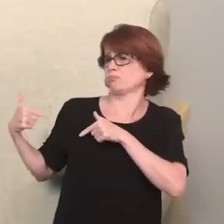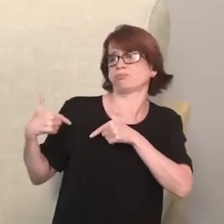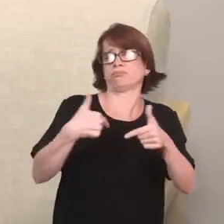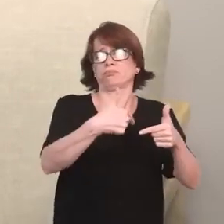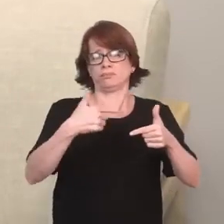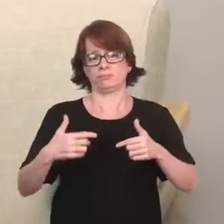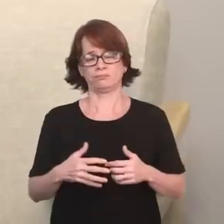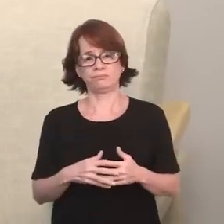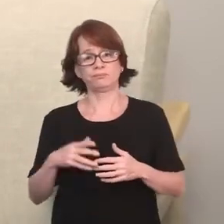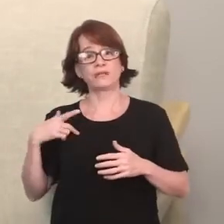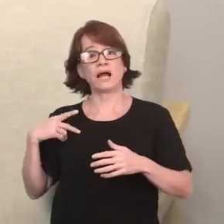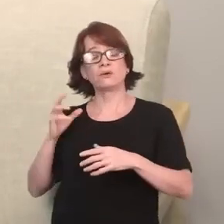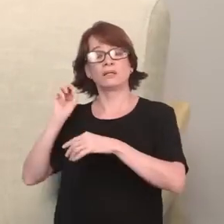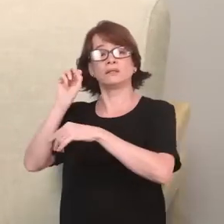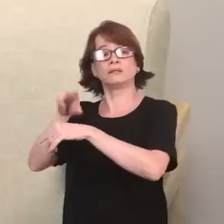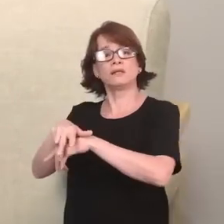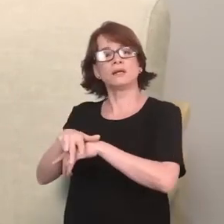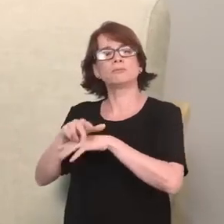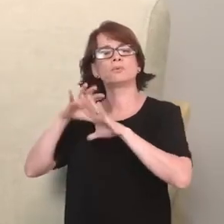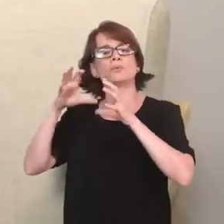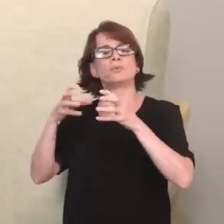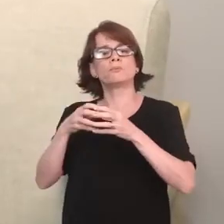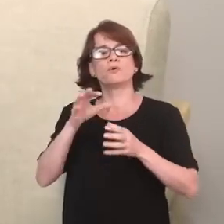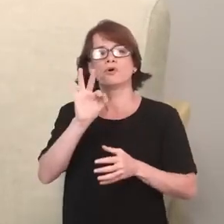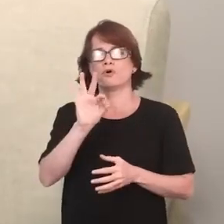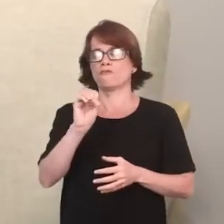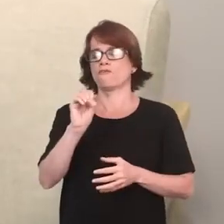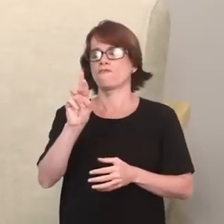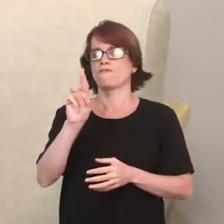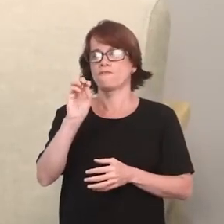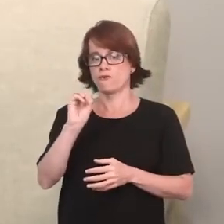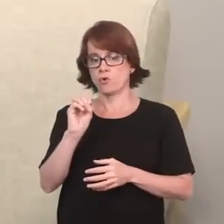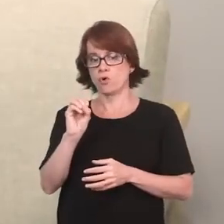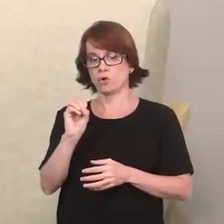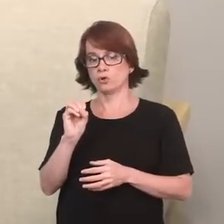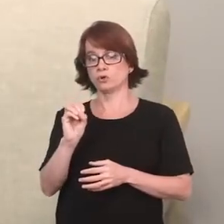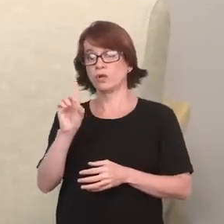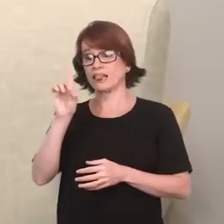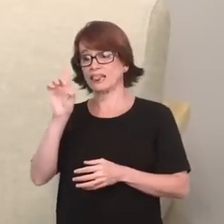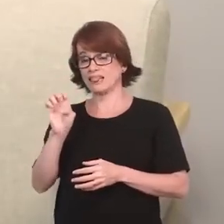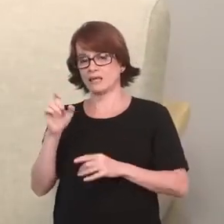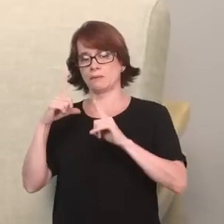conhecendo algumas pessoas, entrei por um grupo chamado Foro de Brasília, que era um grupo formado